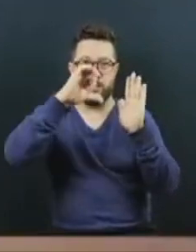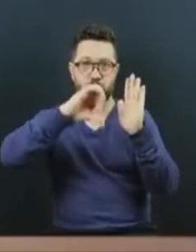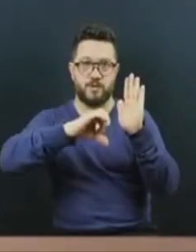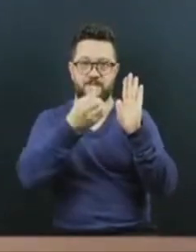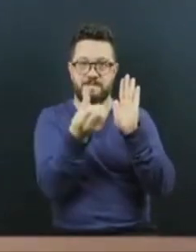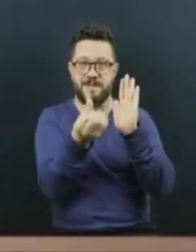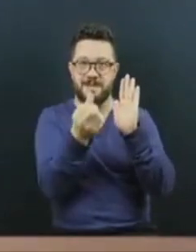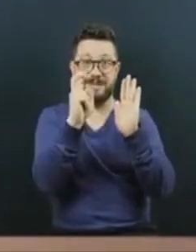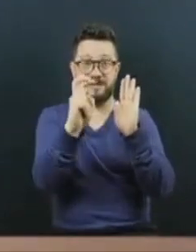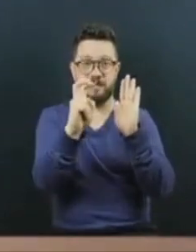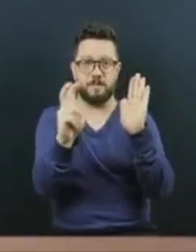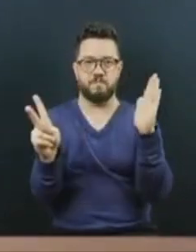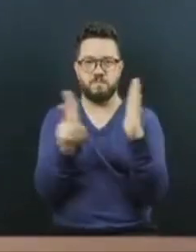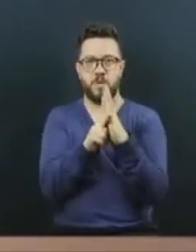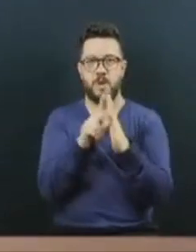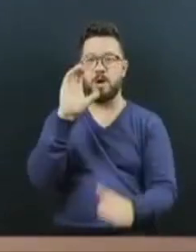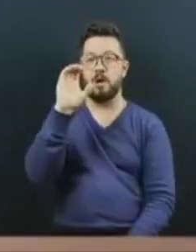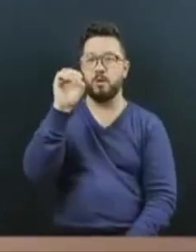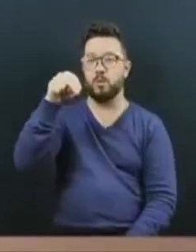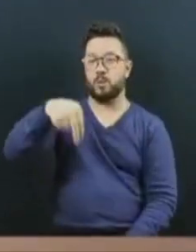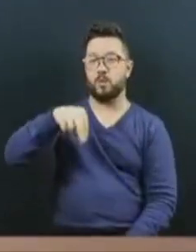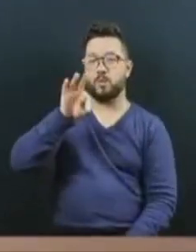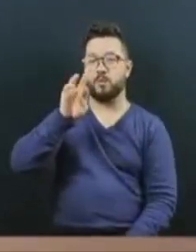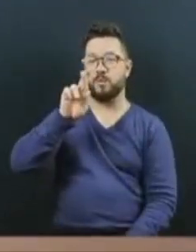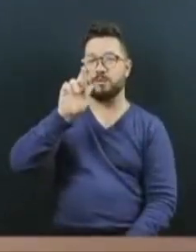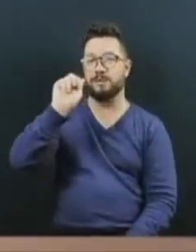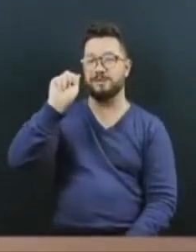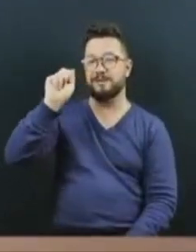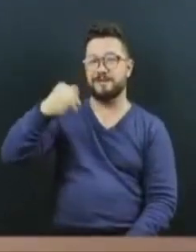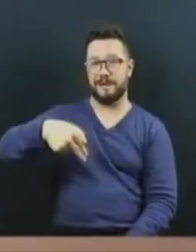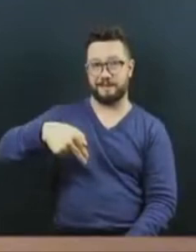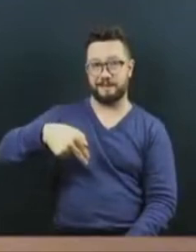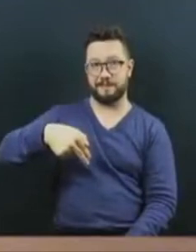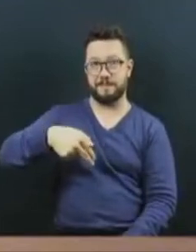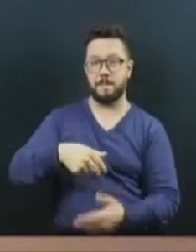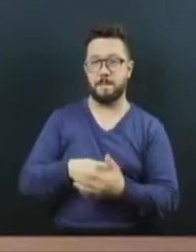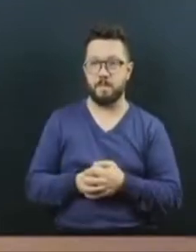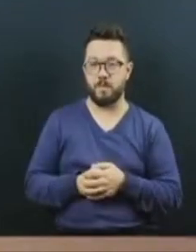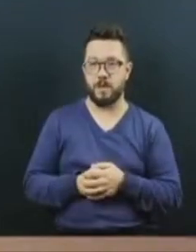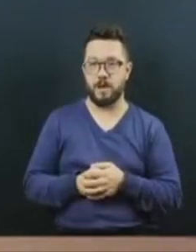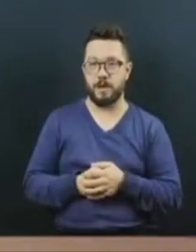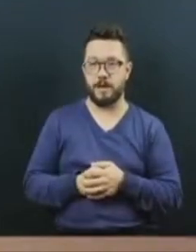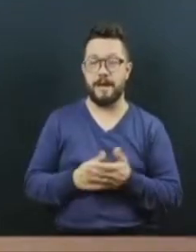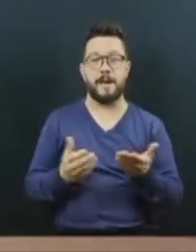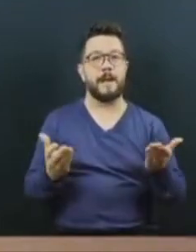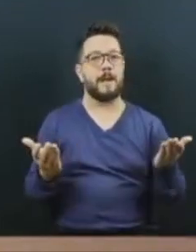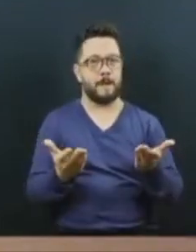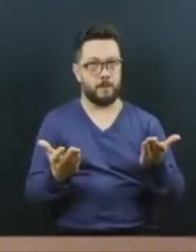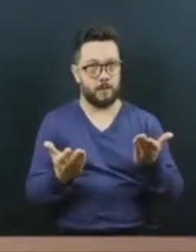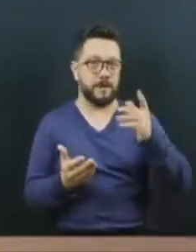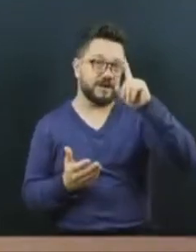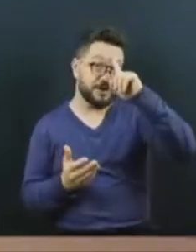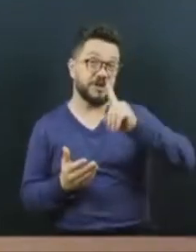sabemos que a legislação equiparou a a agora o os direitos da pessoa com deficiência